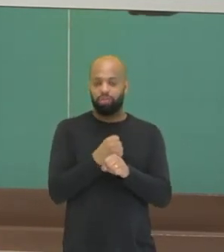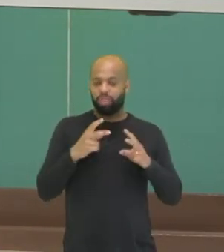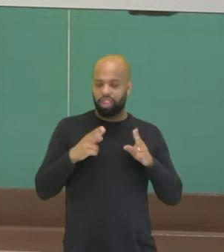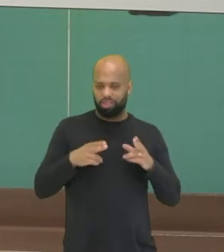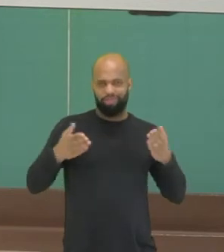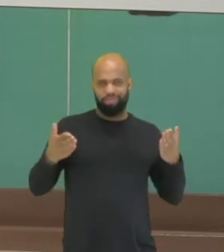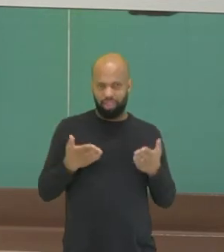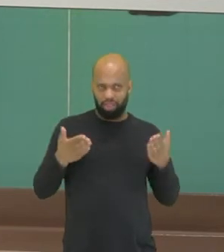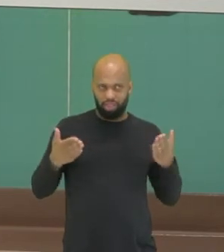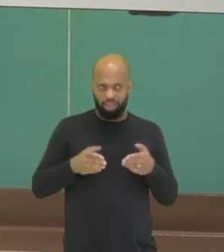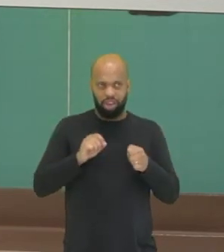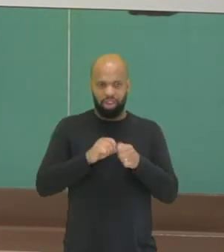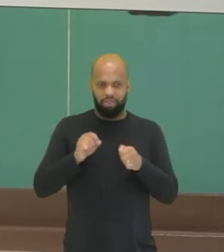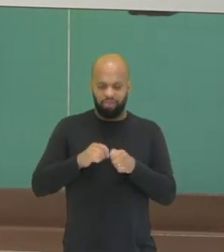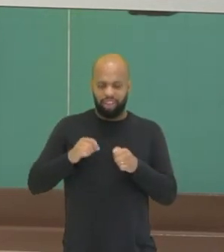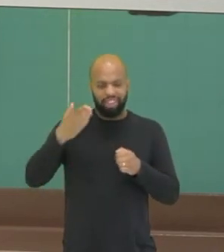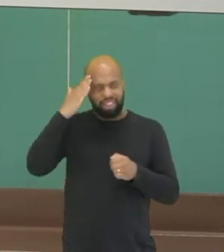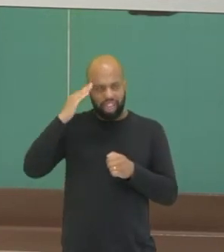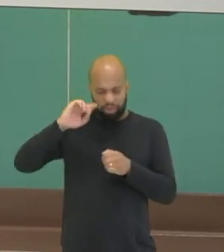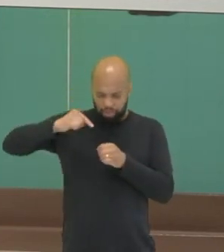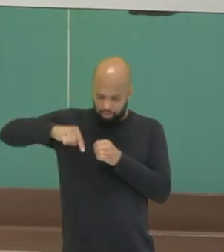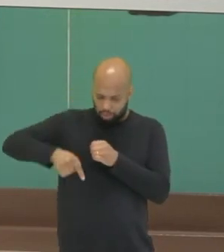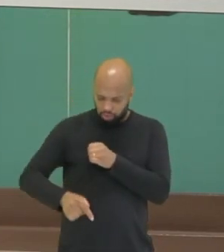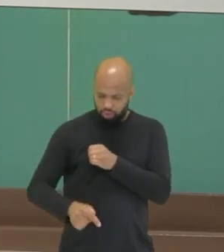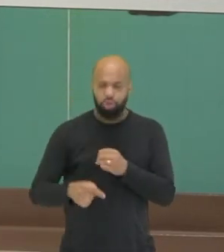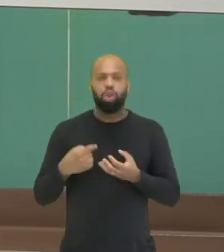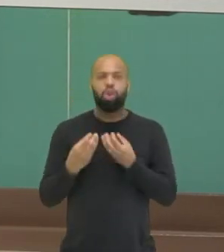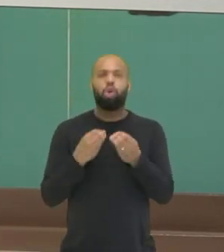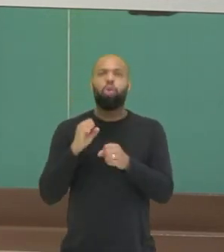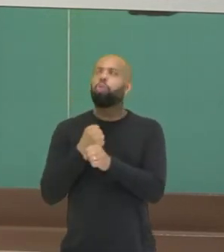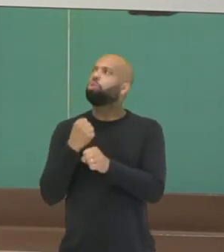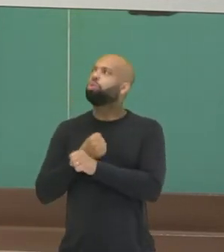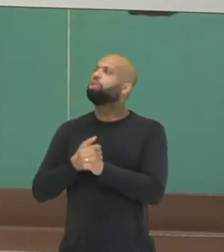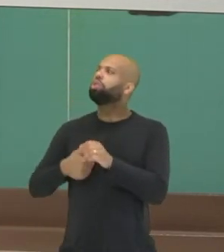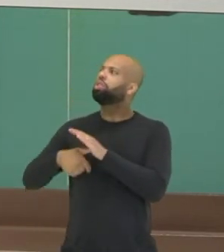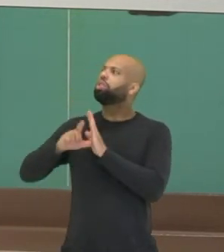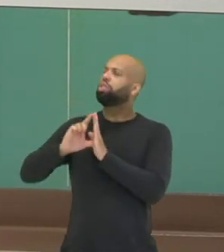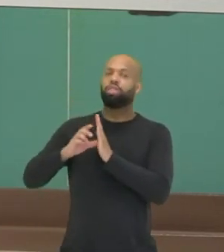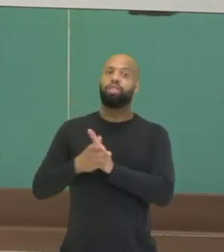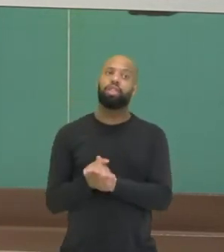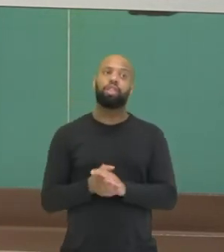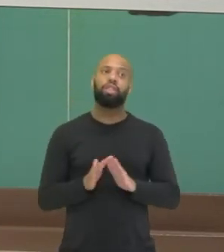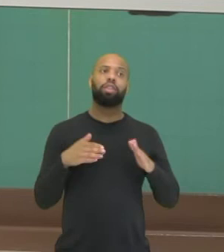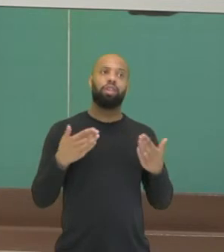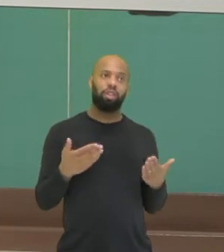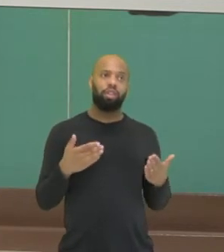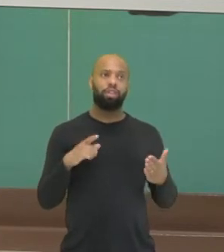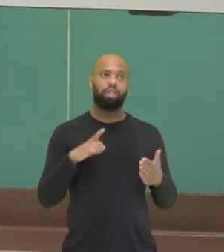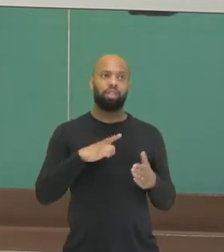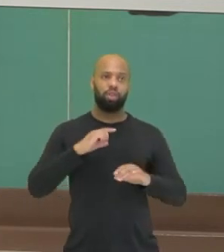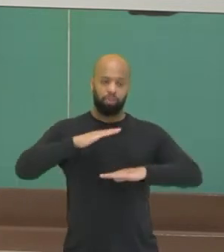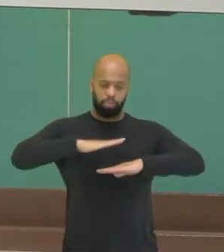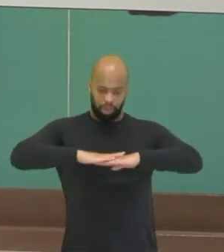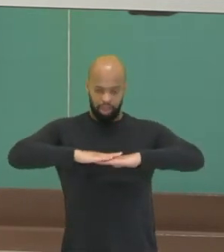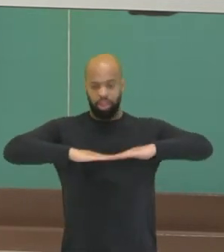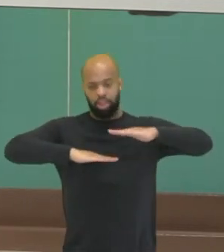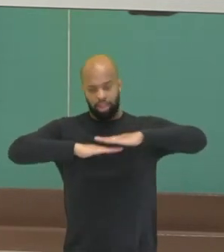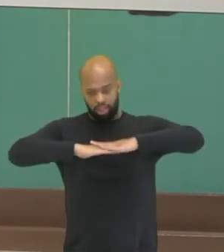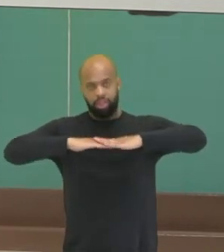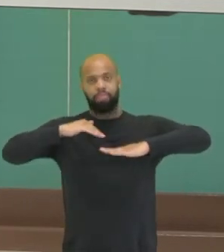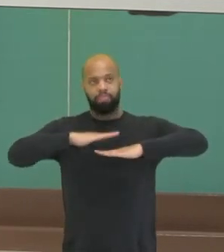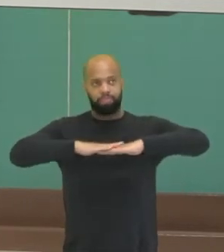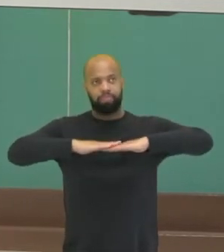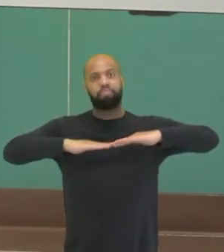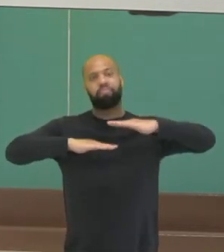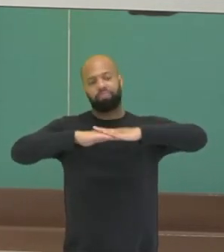nas laterais, com fundação. Então como é que era, professor, construir as coisas antigamente? Pois bem, no tijolo, o barro tudo bem, né?